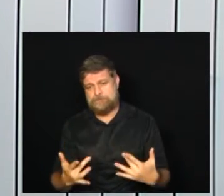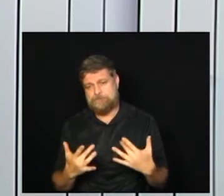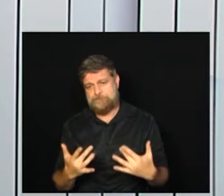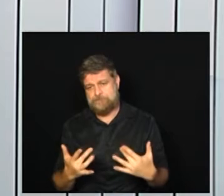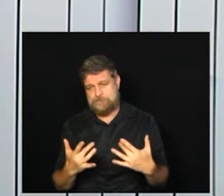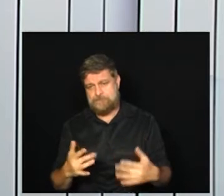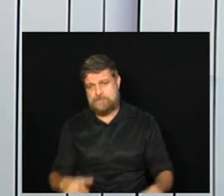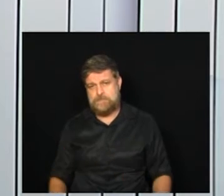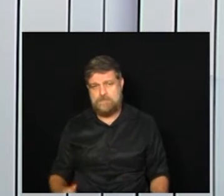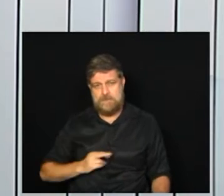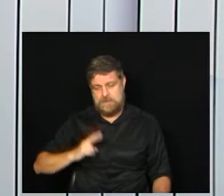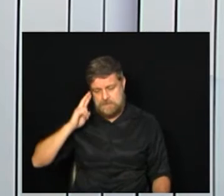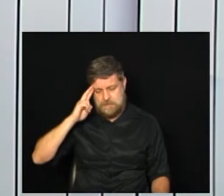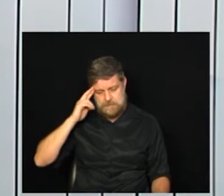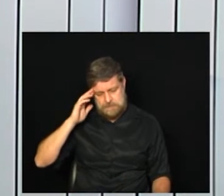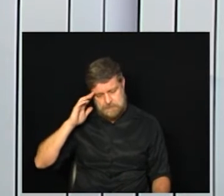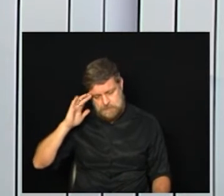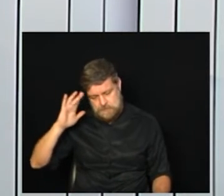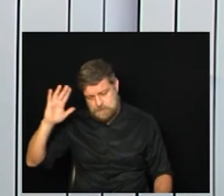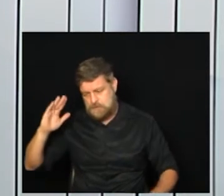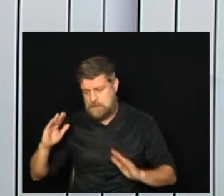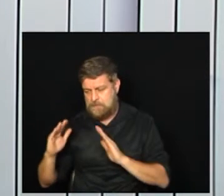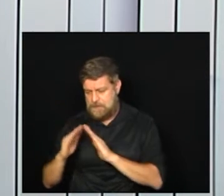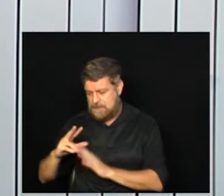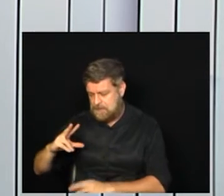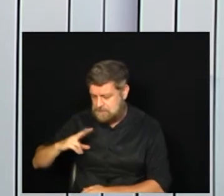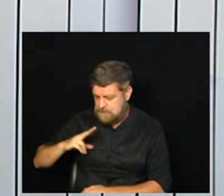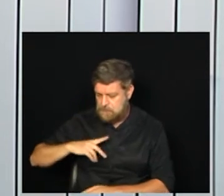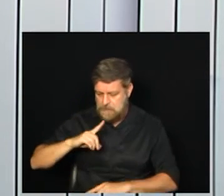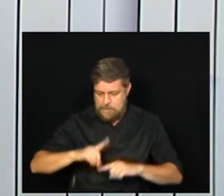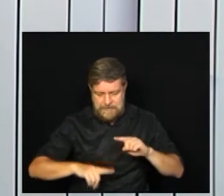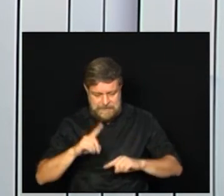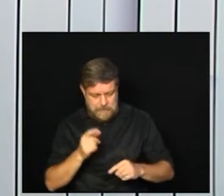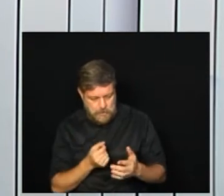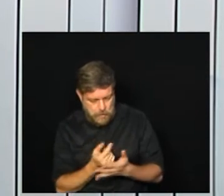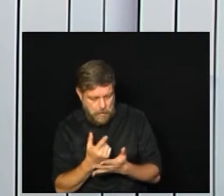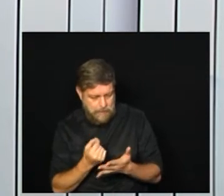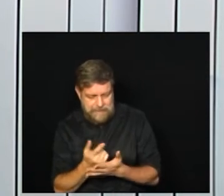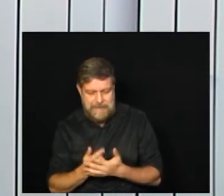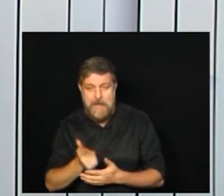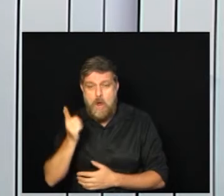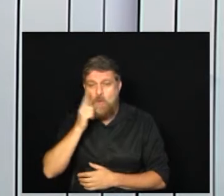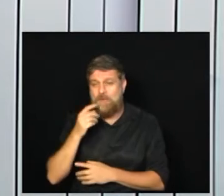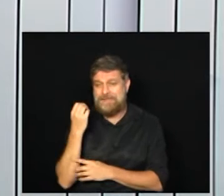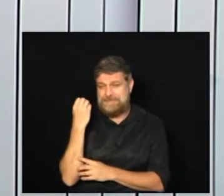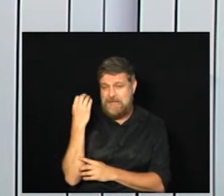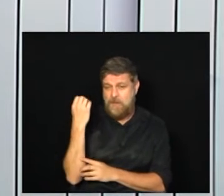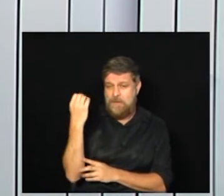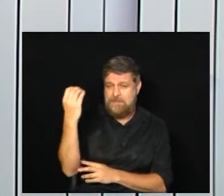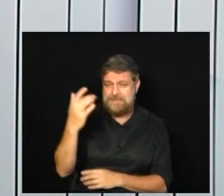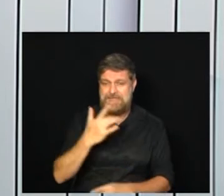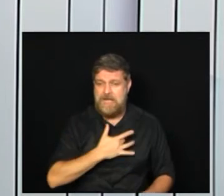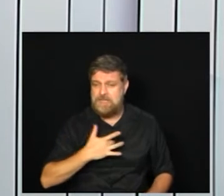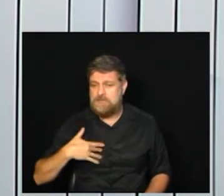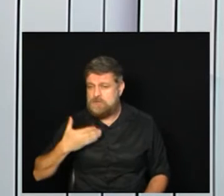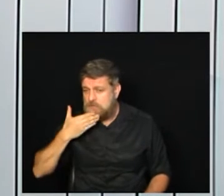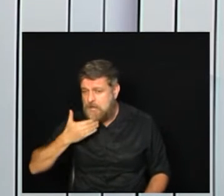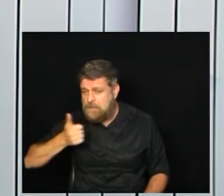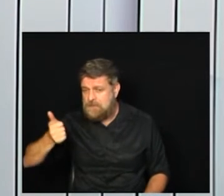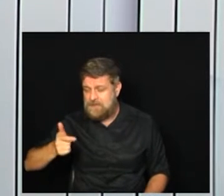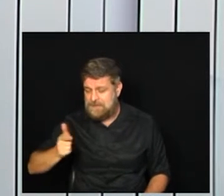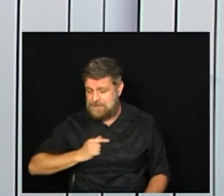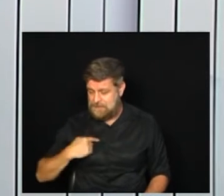assim. Eu não tinha, mas conforme está passando a idade, Thiago, eu estou tendo este sonho, viu? Acho que eu estou chegando numa idade que eu